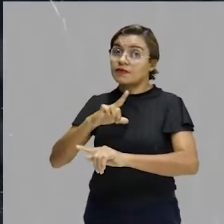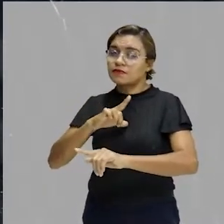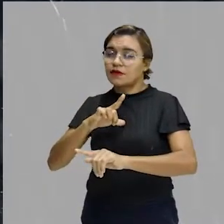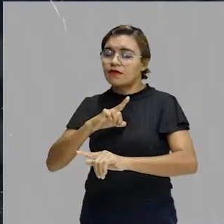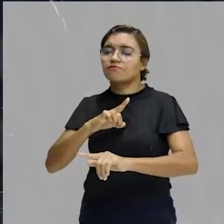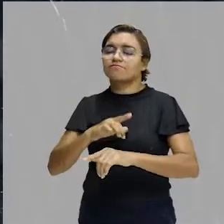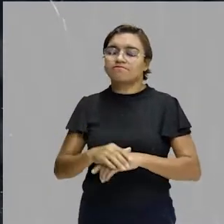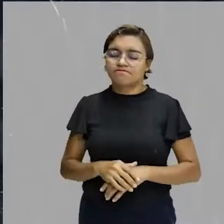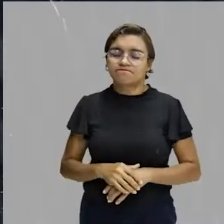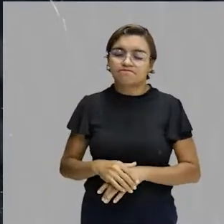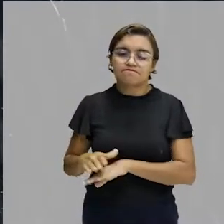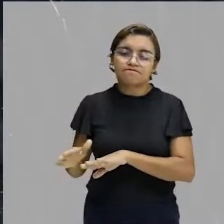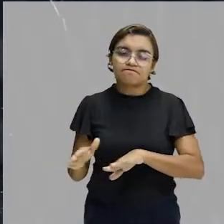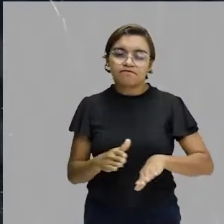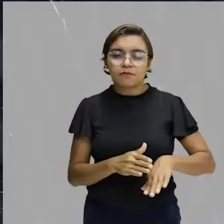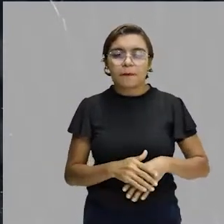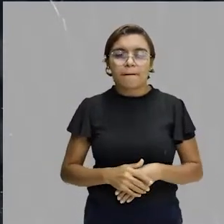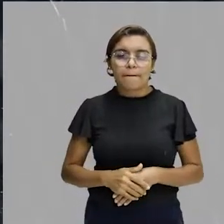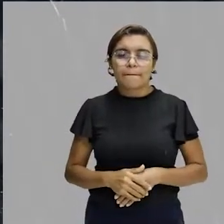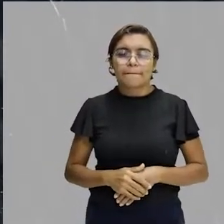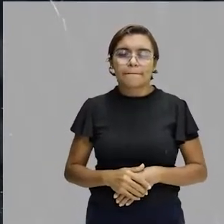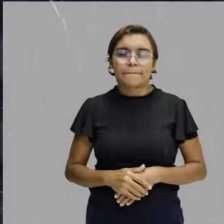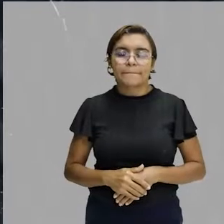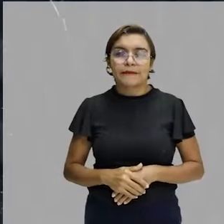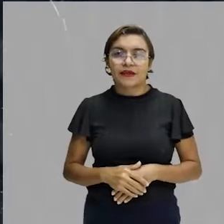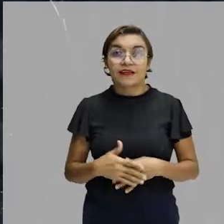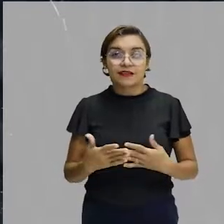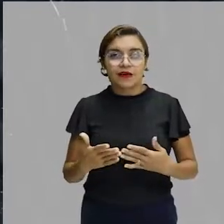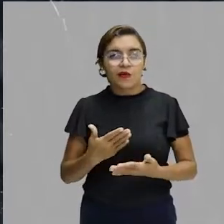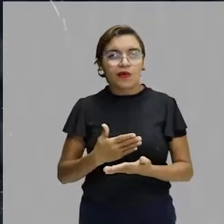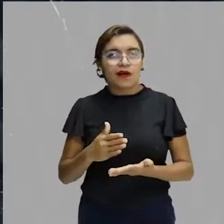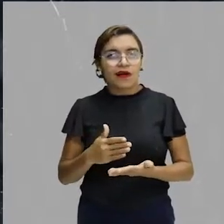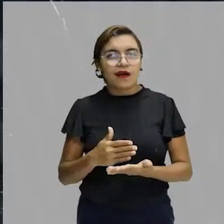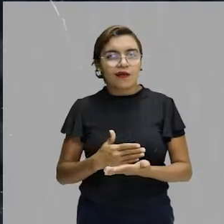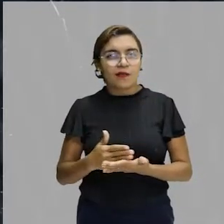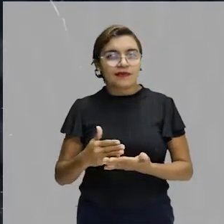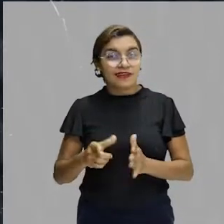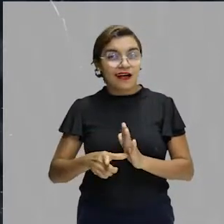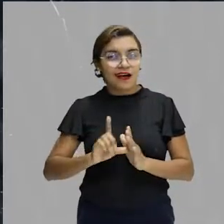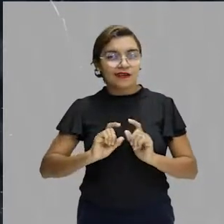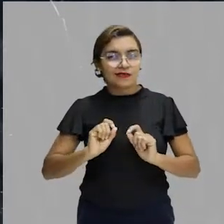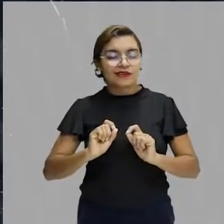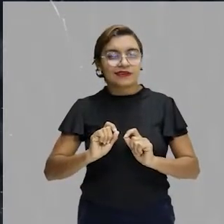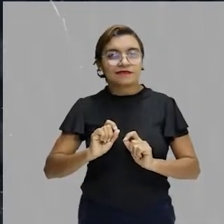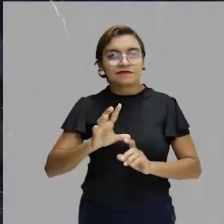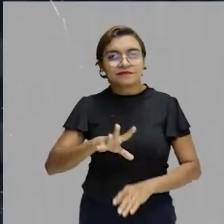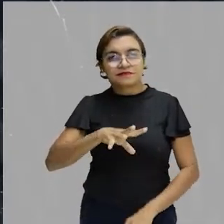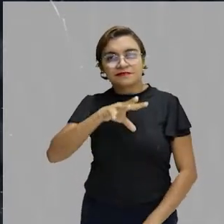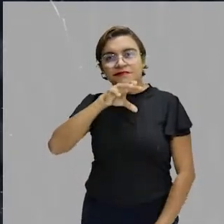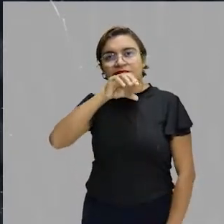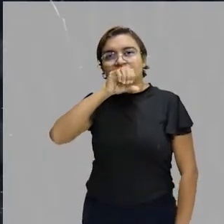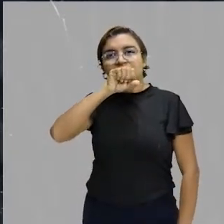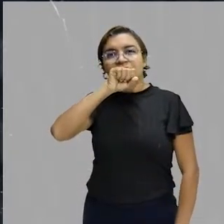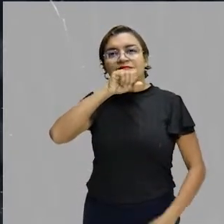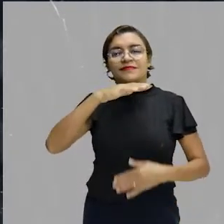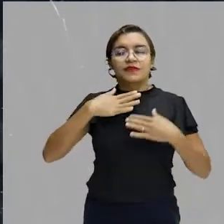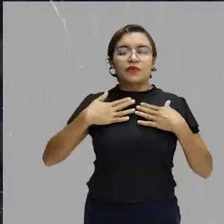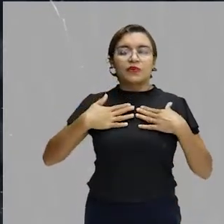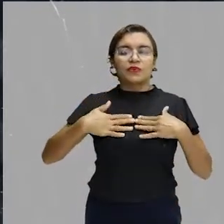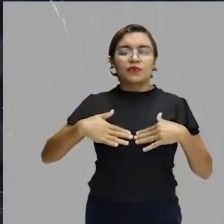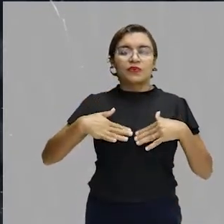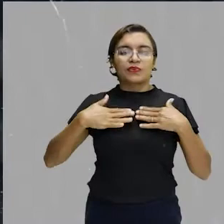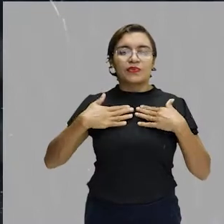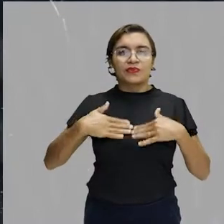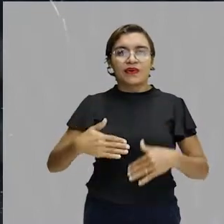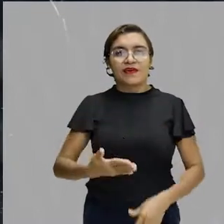YouTube. Então, galera, vamos lá, vamos aquele nosso mantrazinho básico, ó. Respirou, oxigenou e